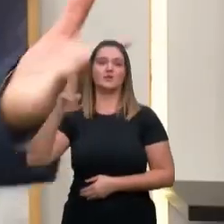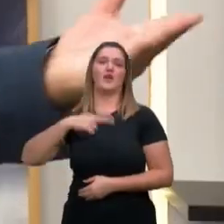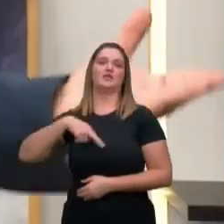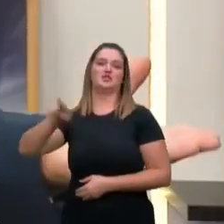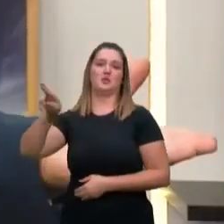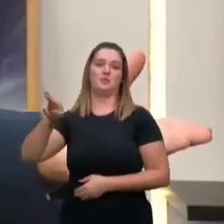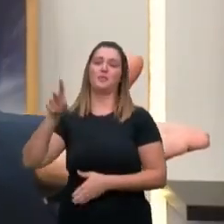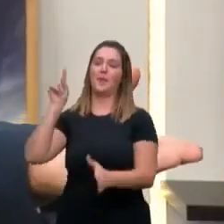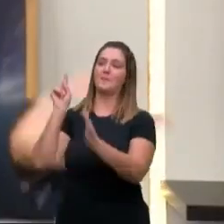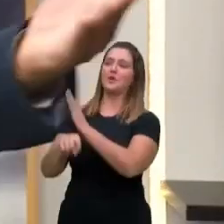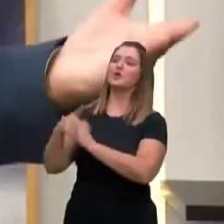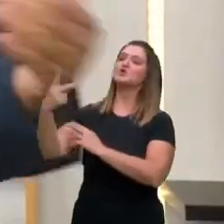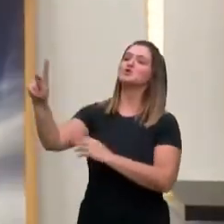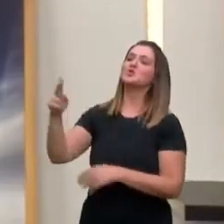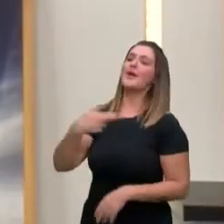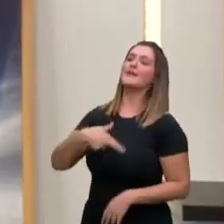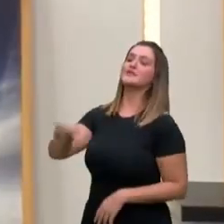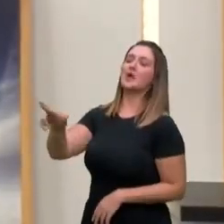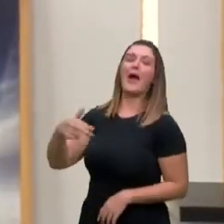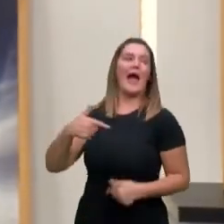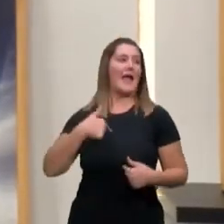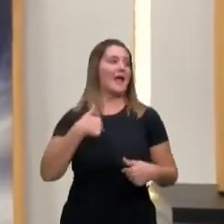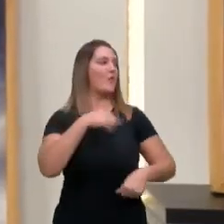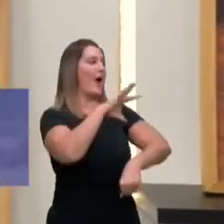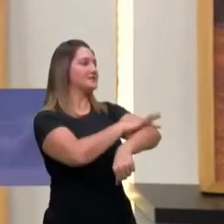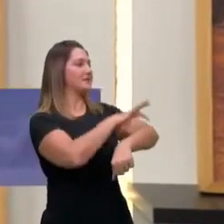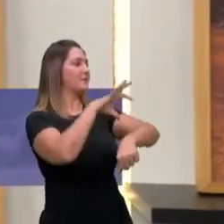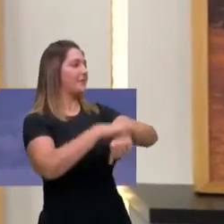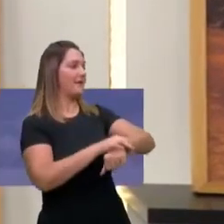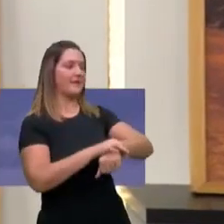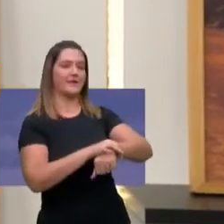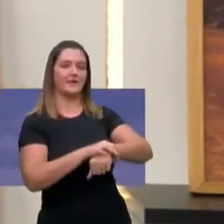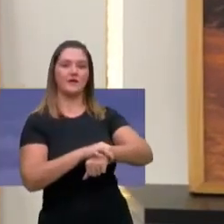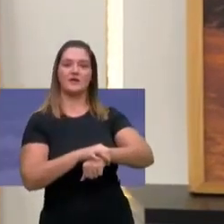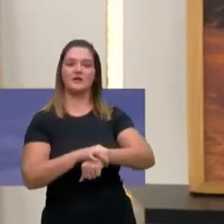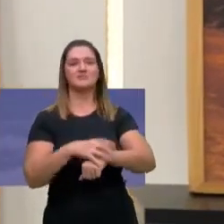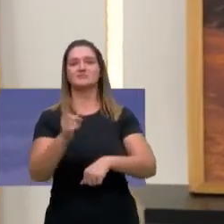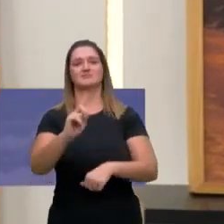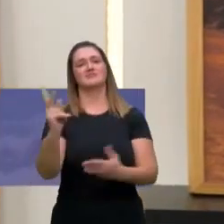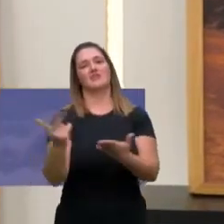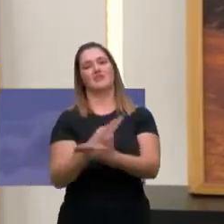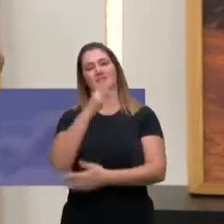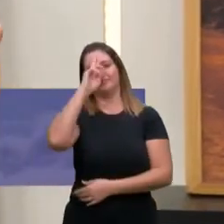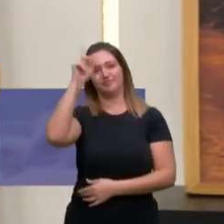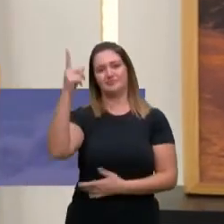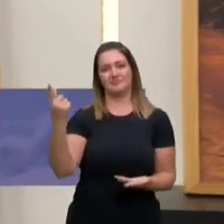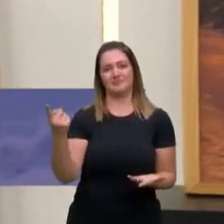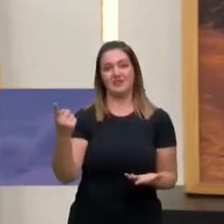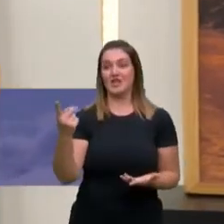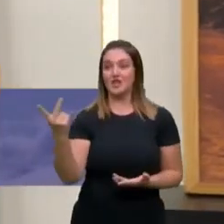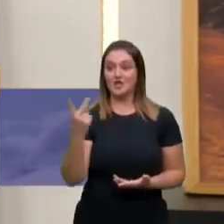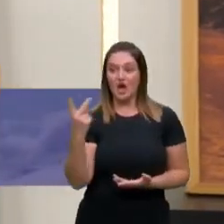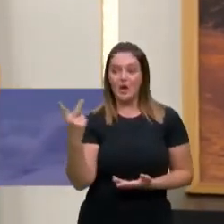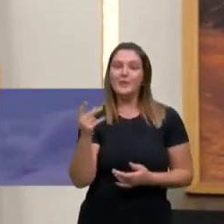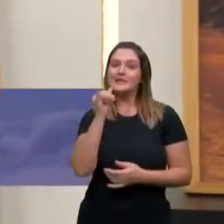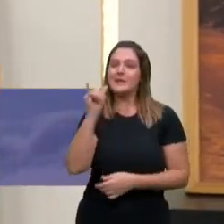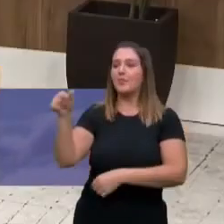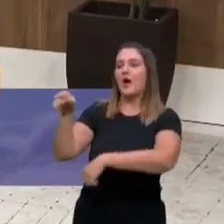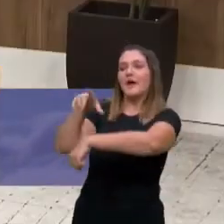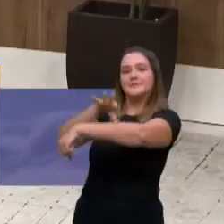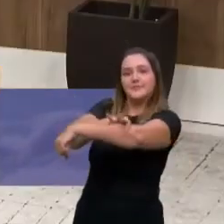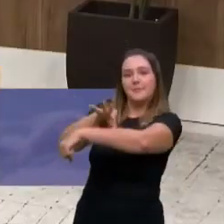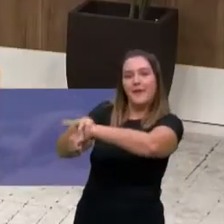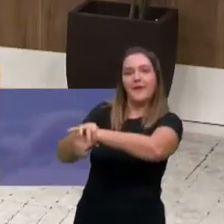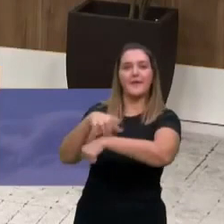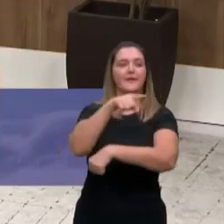eu sou da Assembleia de Deus. Aí você fala, e a sua, pastor? Eu falo, eu sou adventista. Está errado. Nós somos da mesma religião. Quando eu falo, o camarada